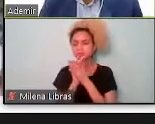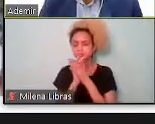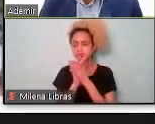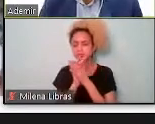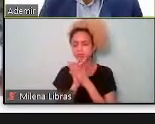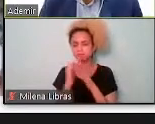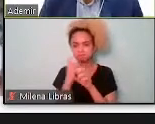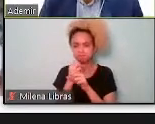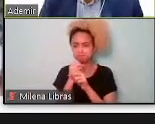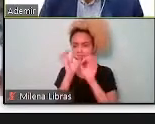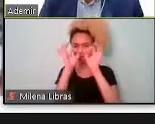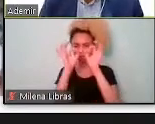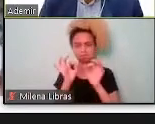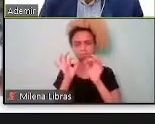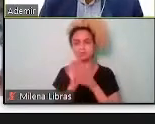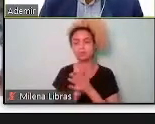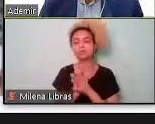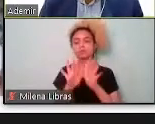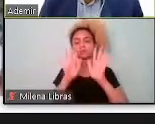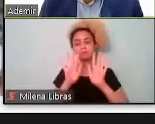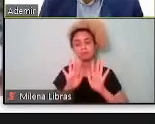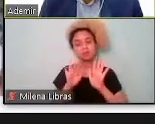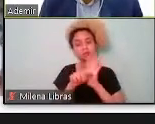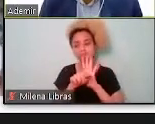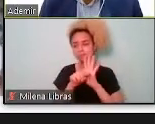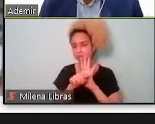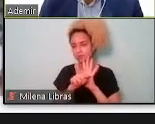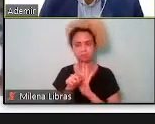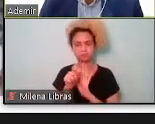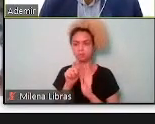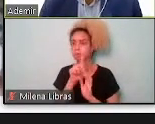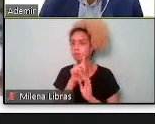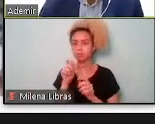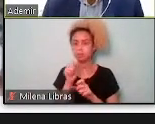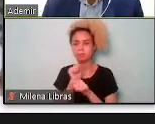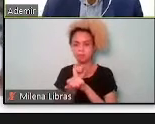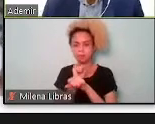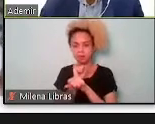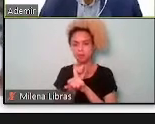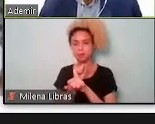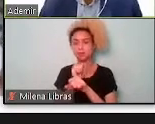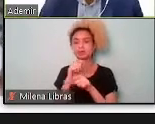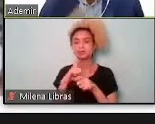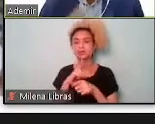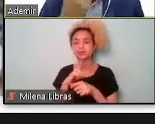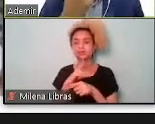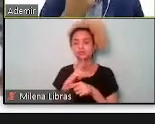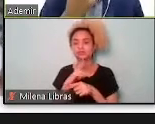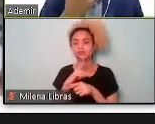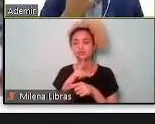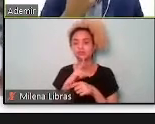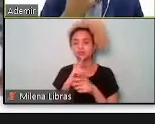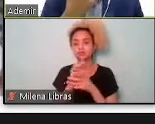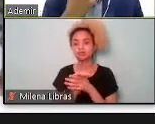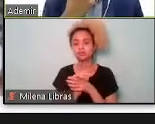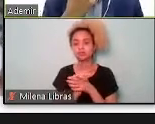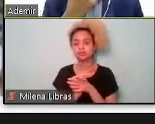projetos, mas a investigação não parou, porque nós tínhamos que buscar que tinha 2 torres em pé, se não podia